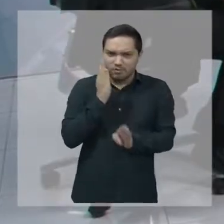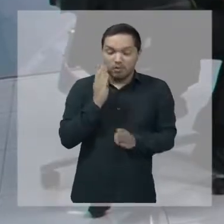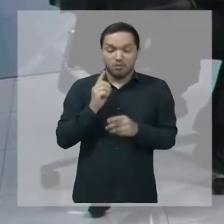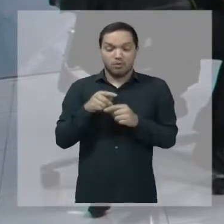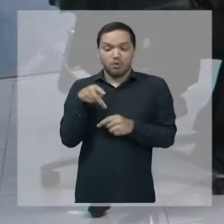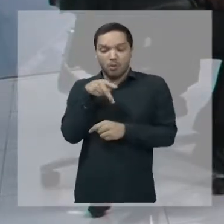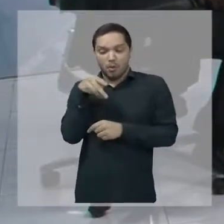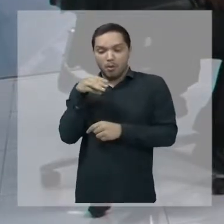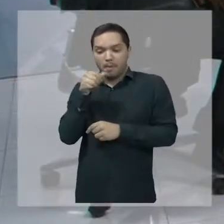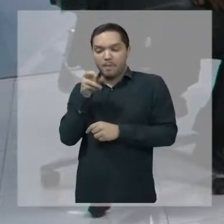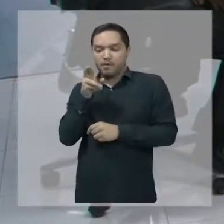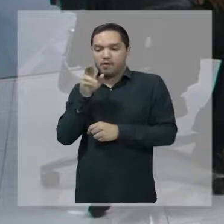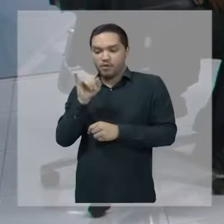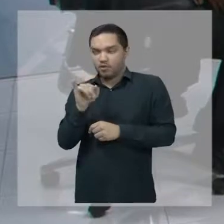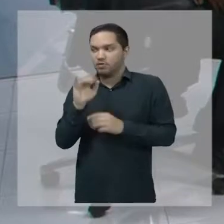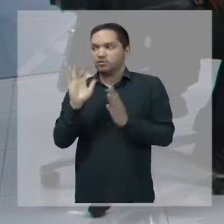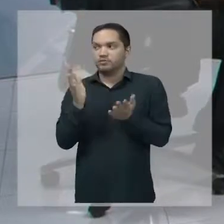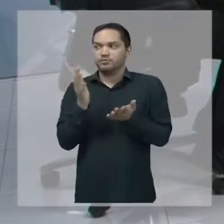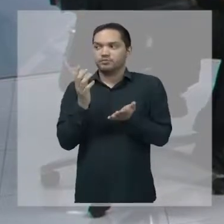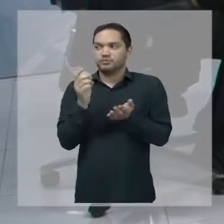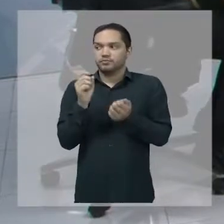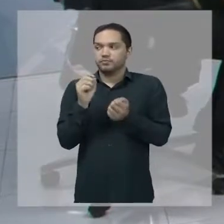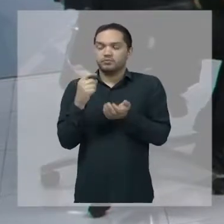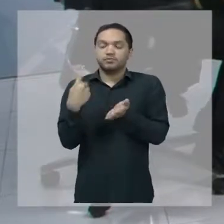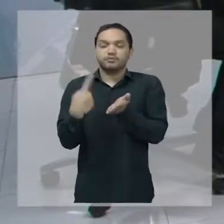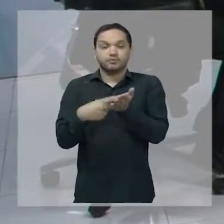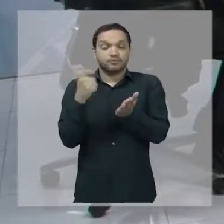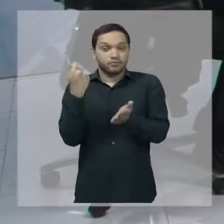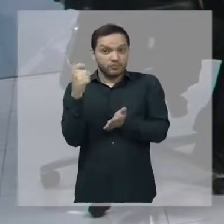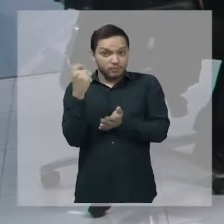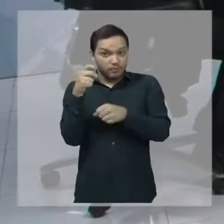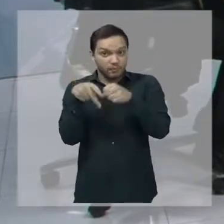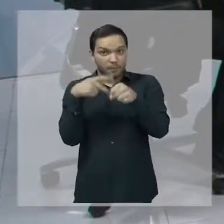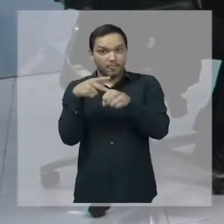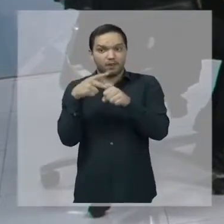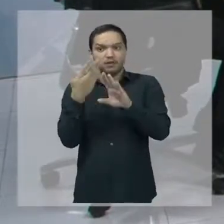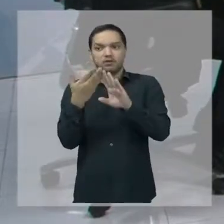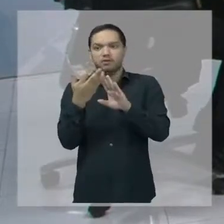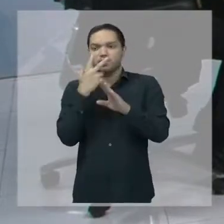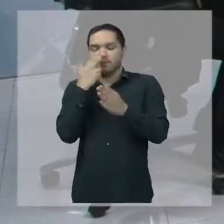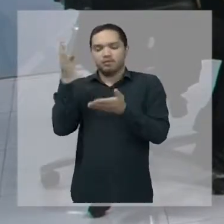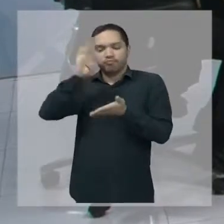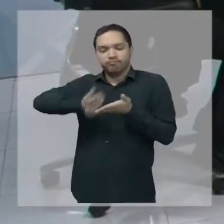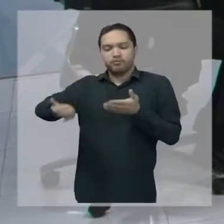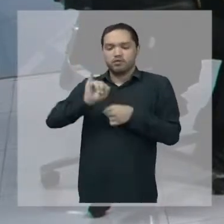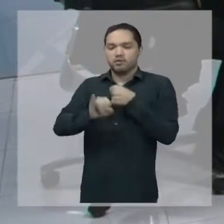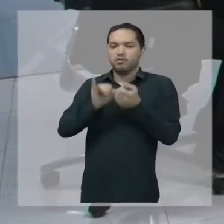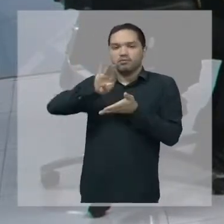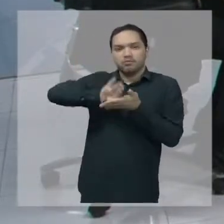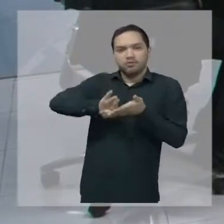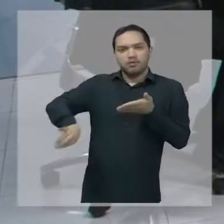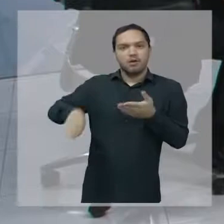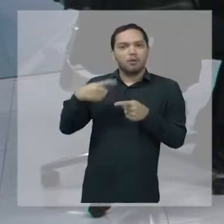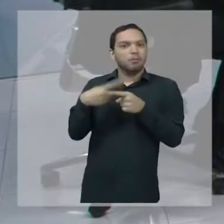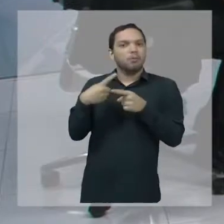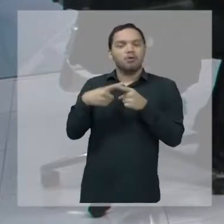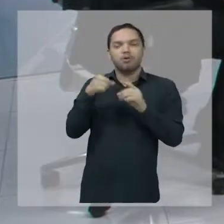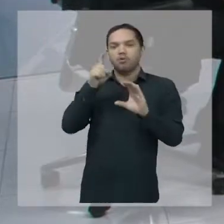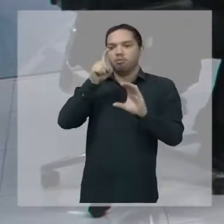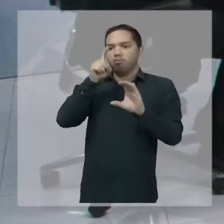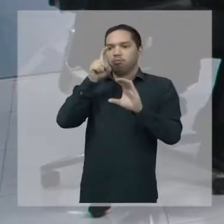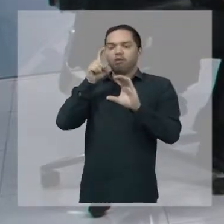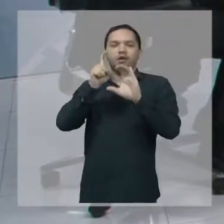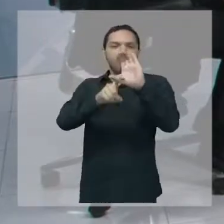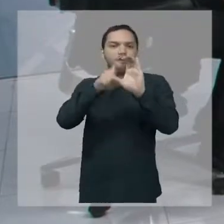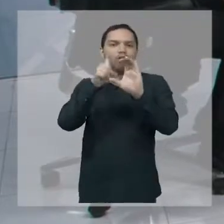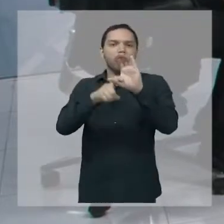o presidente Macri fez um acordo. Não é o critério. A Argentina estava excluída do mercado internacional. Porque não